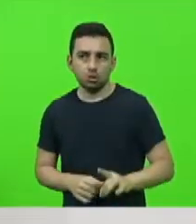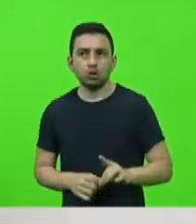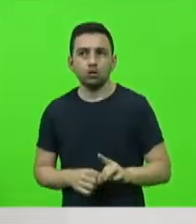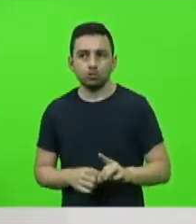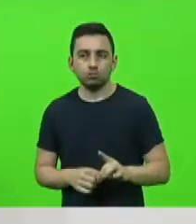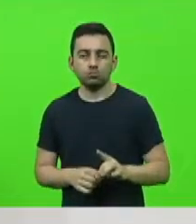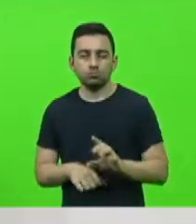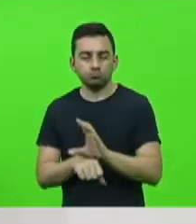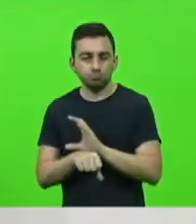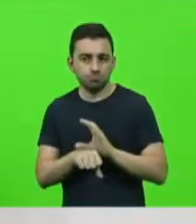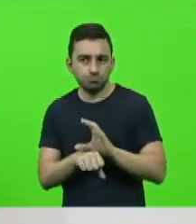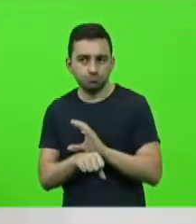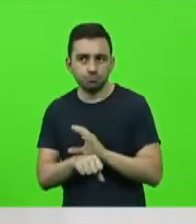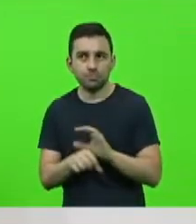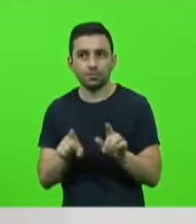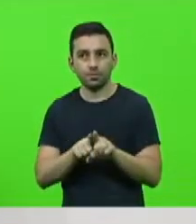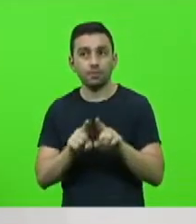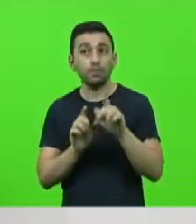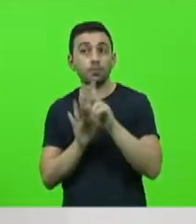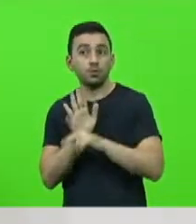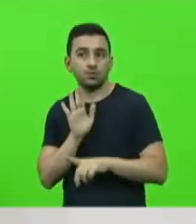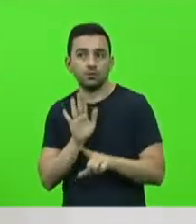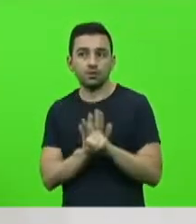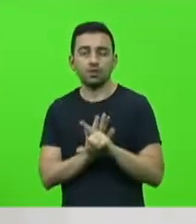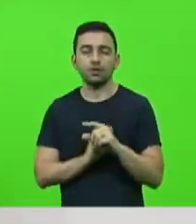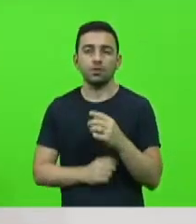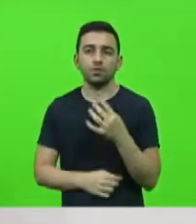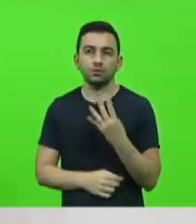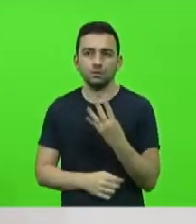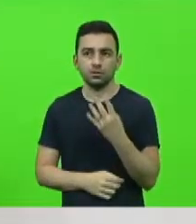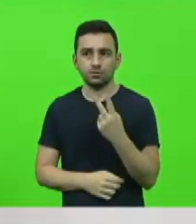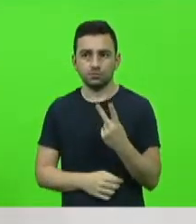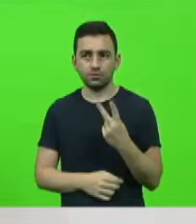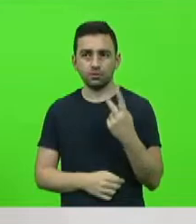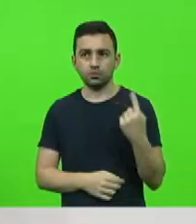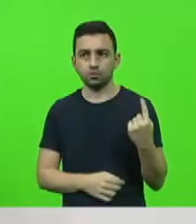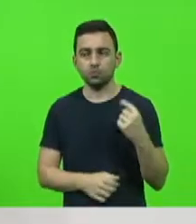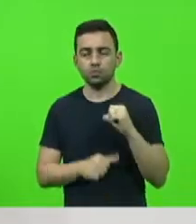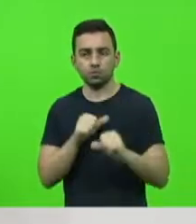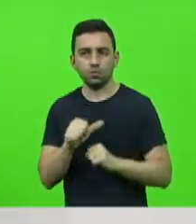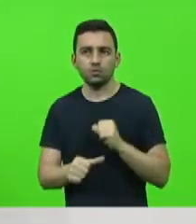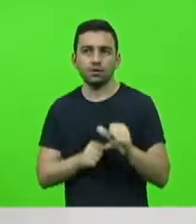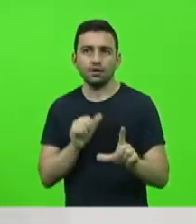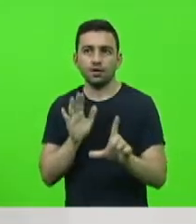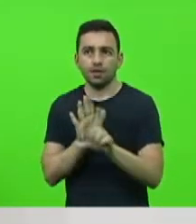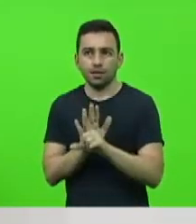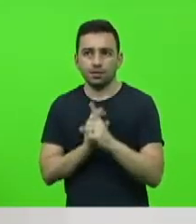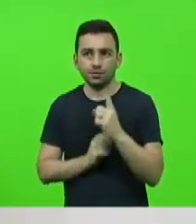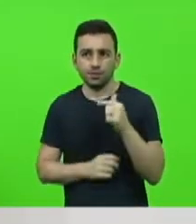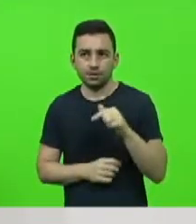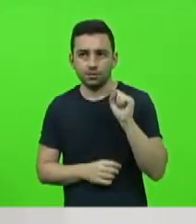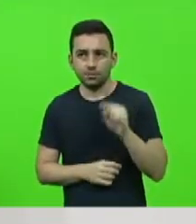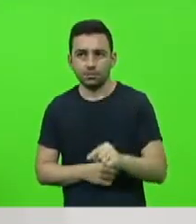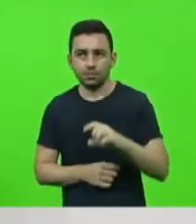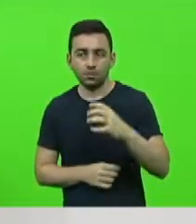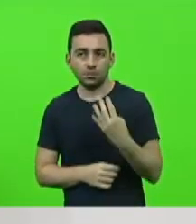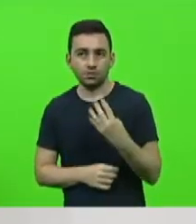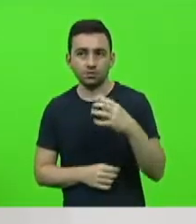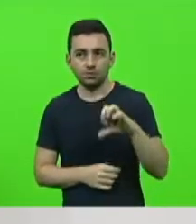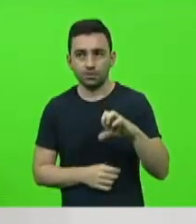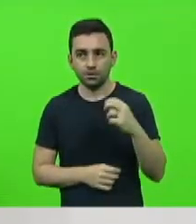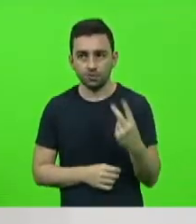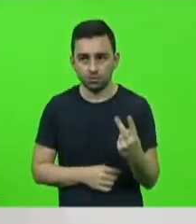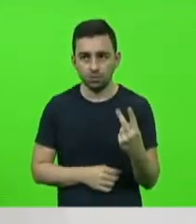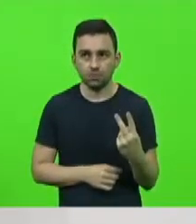associação. Projeto de lei 421, que altera a lei 17.292, que consolida a legislação